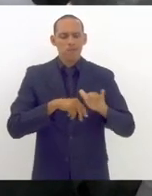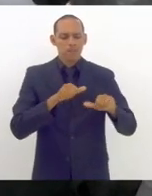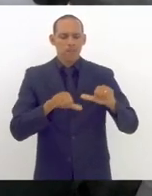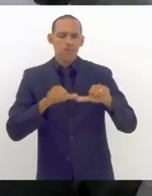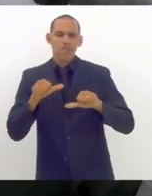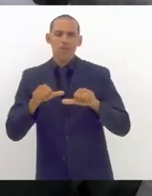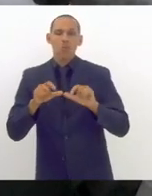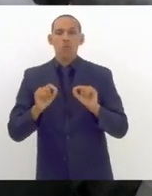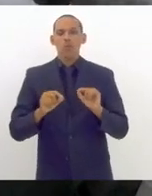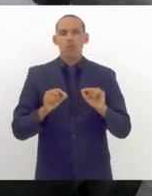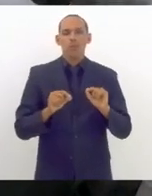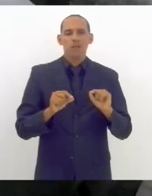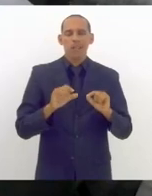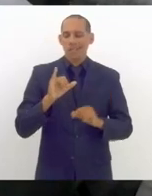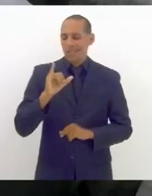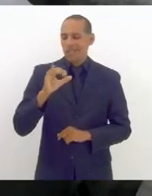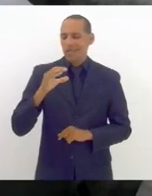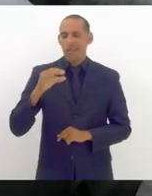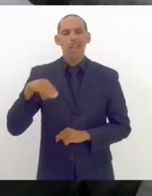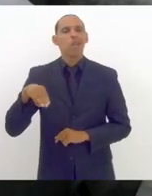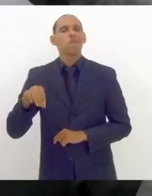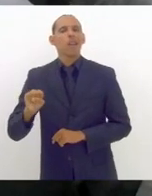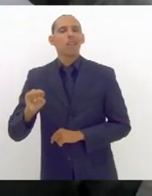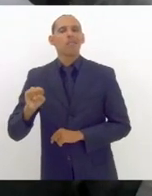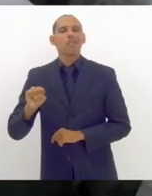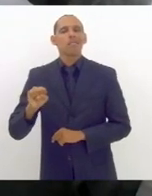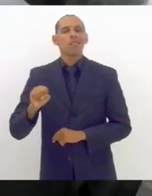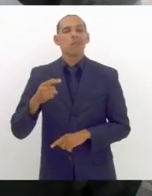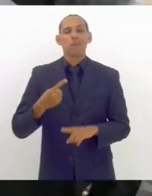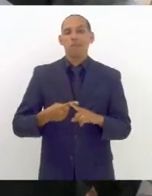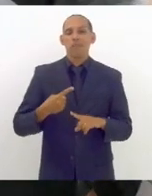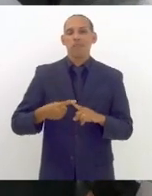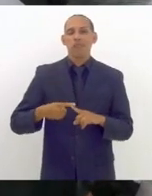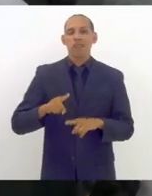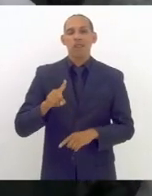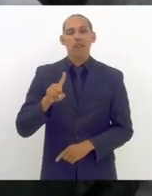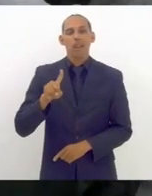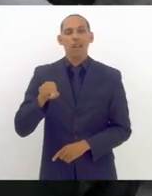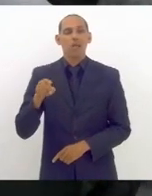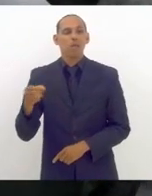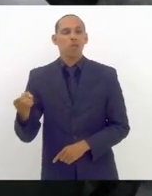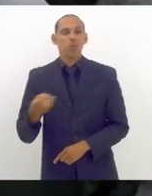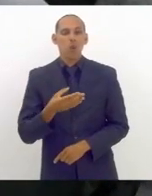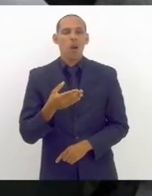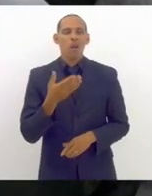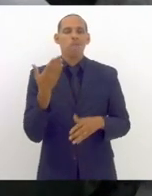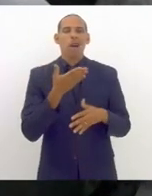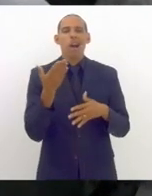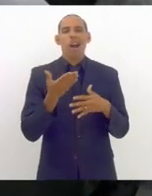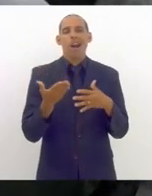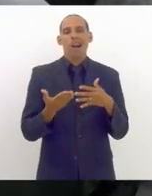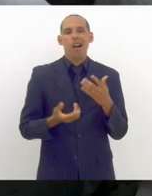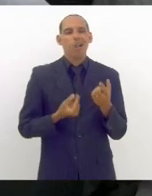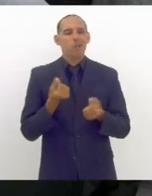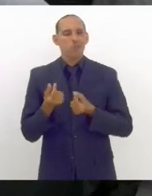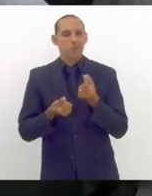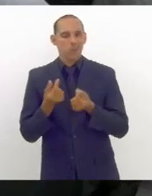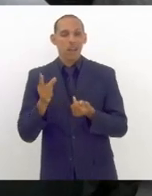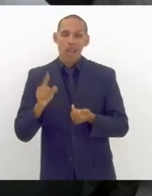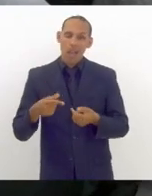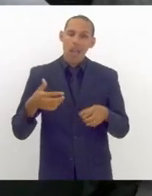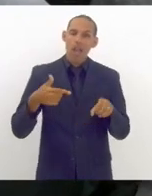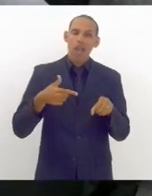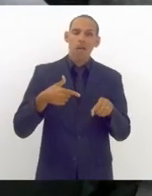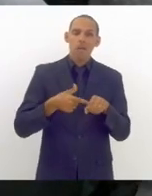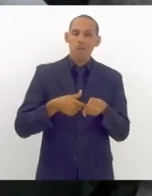a expectativa de cms tendo em vista atualização dos parâmetros econômicos que foi barril de